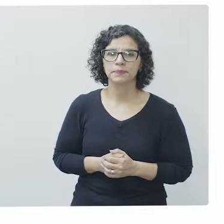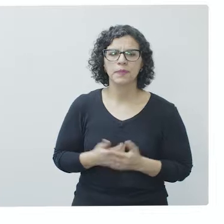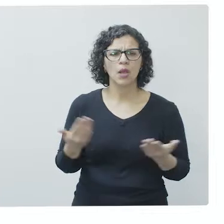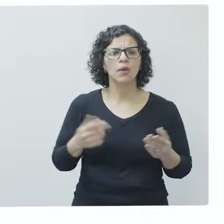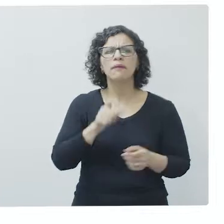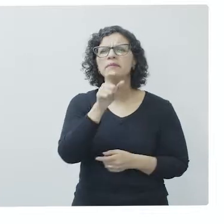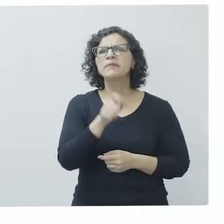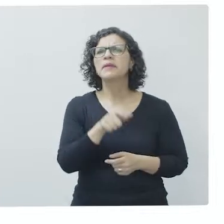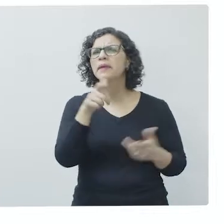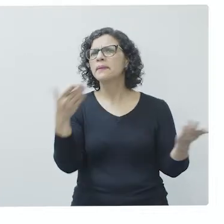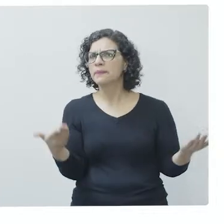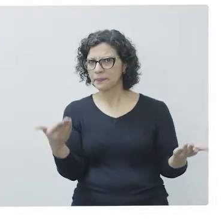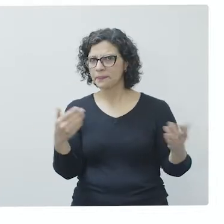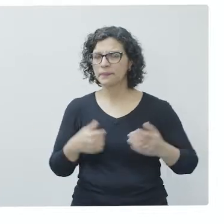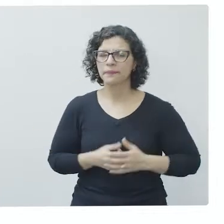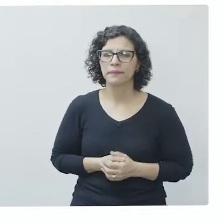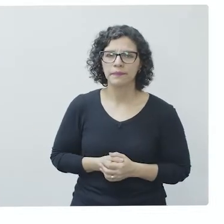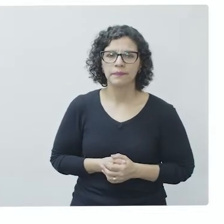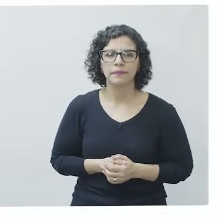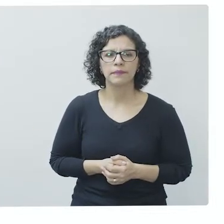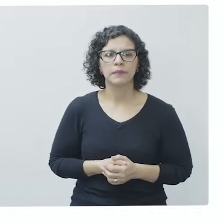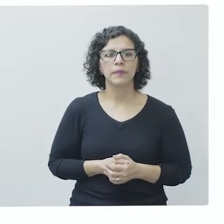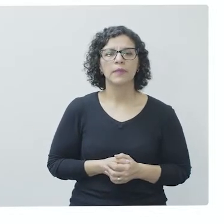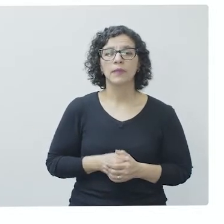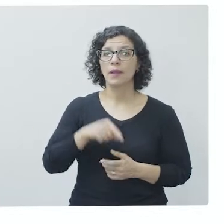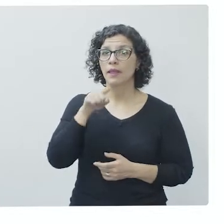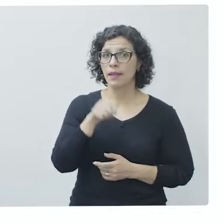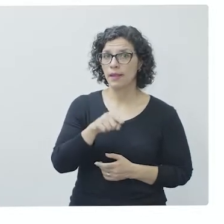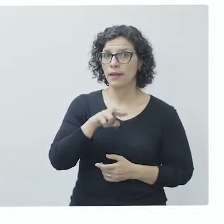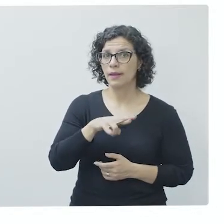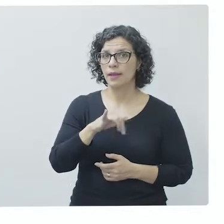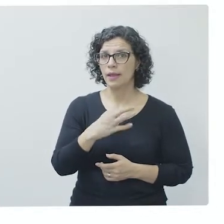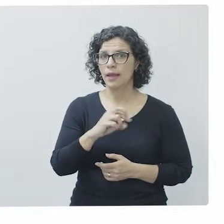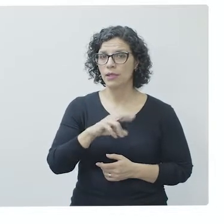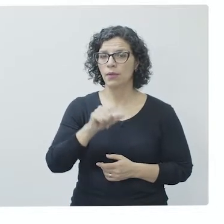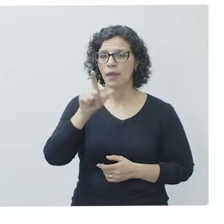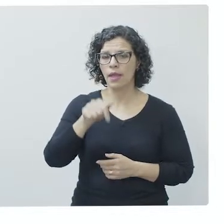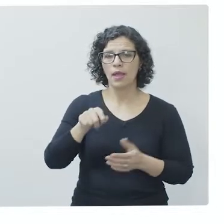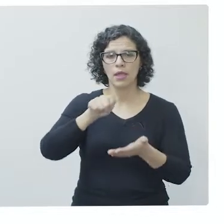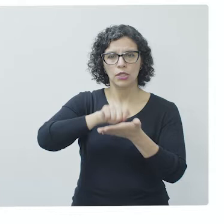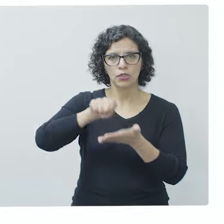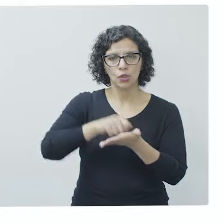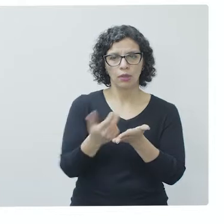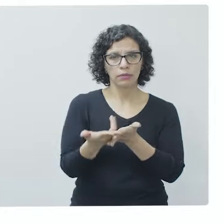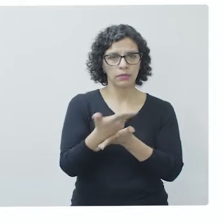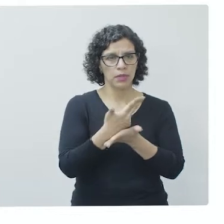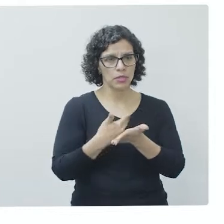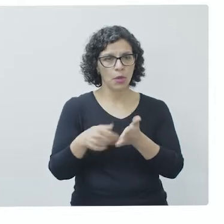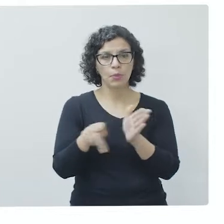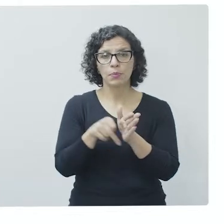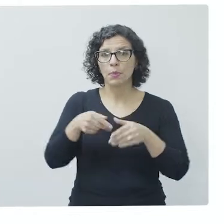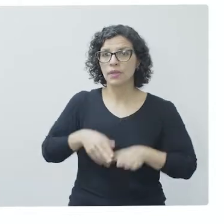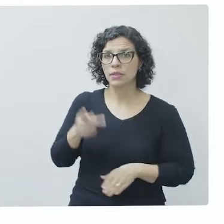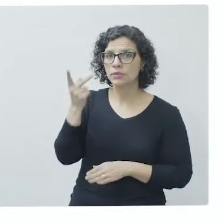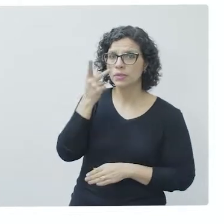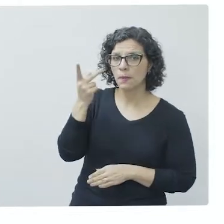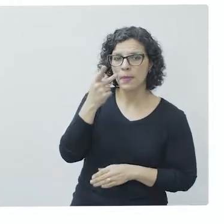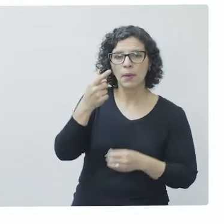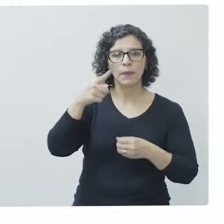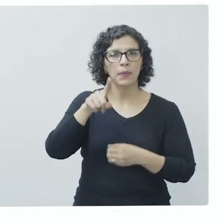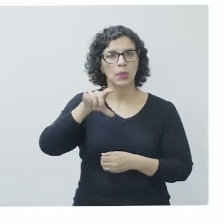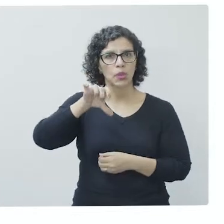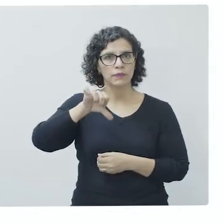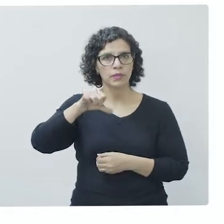1949. Mas quem é, afinal, Ricardo Azevedo? Olha só. Ricardo Azevedo, escritor e ilustrador paulista, nascido